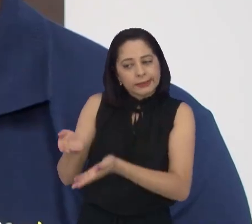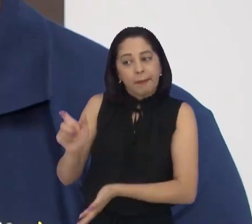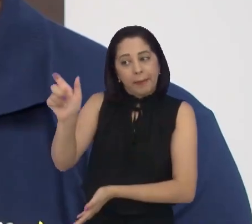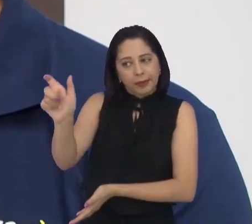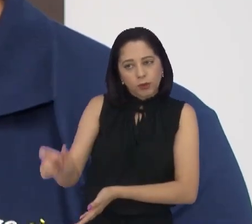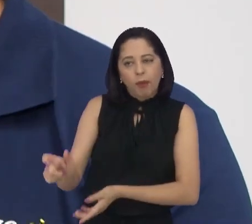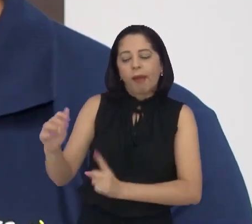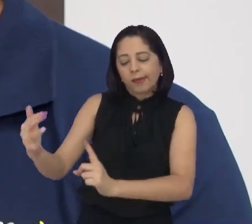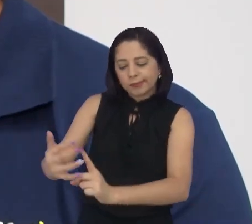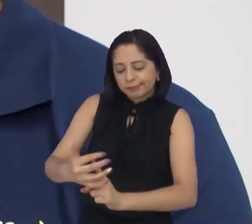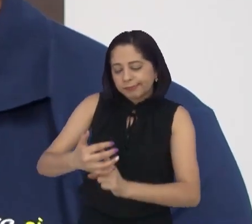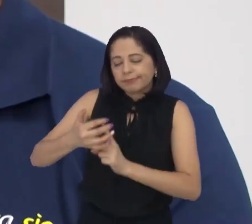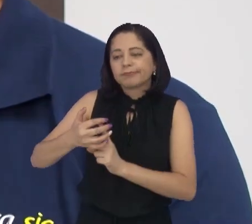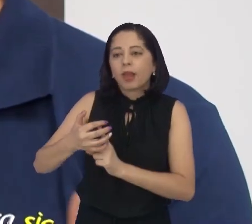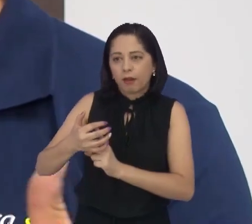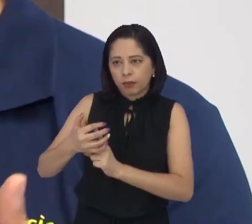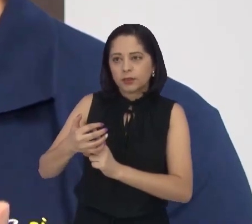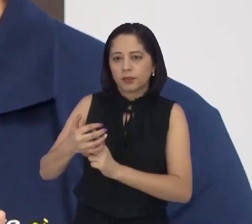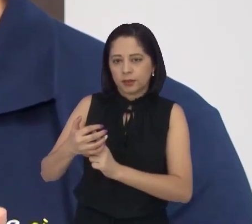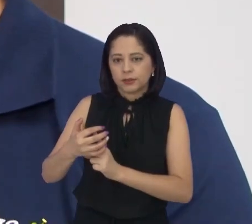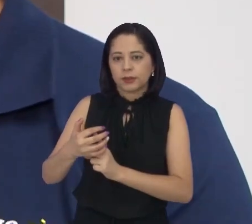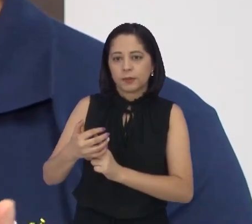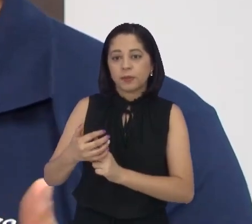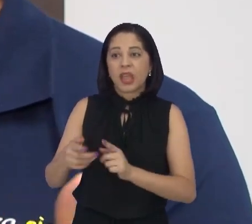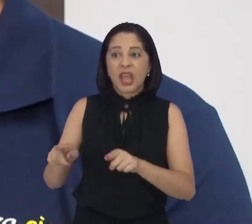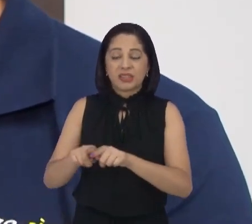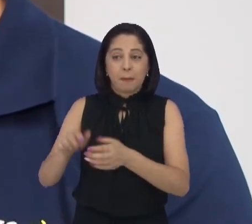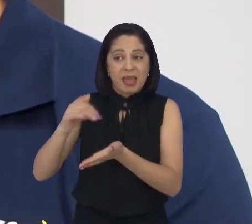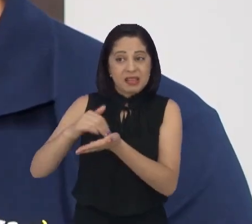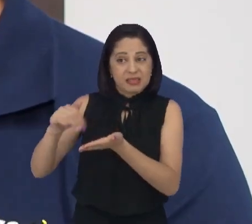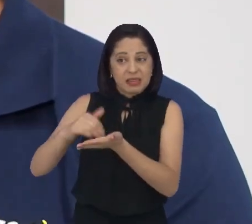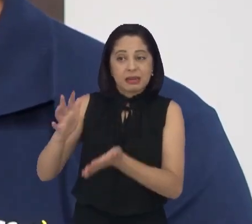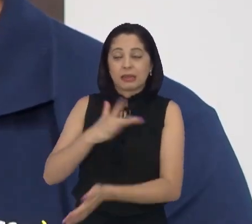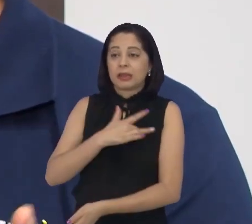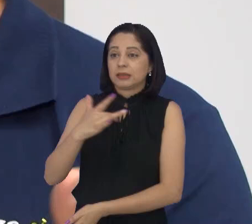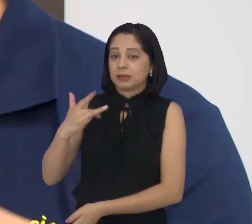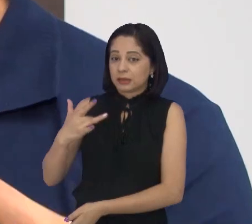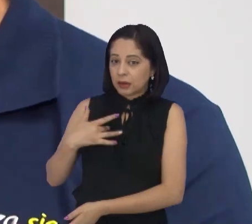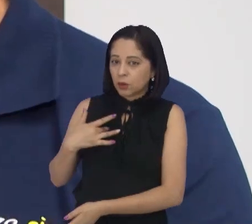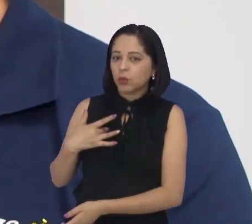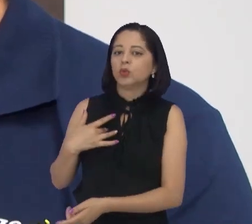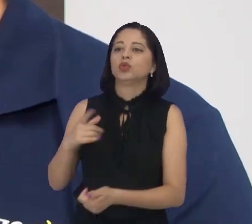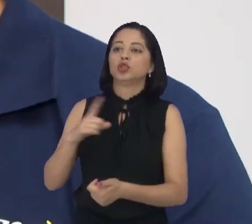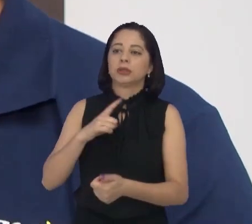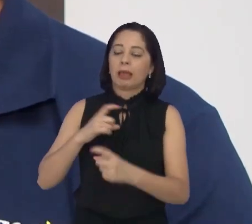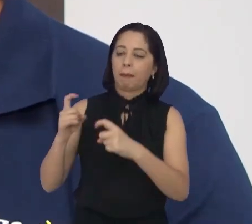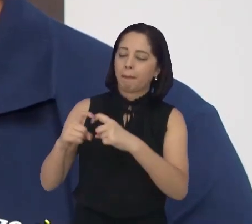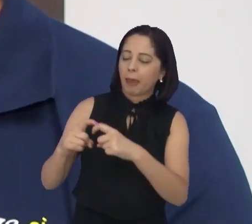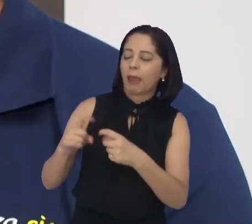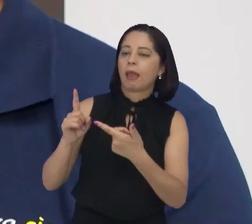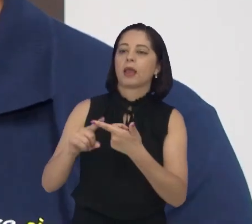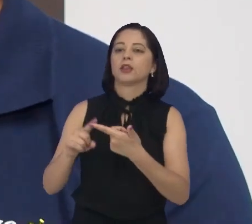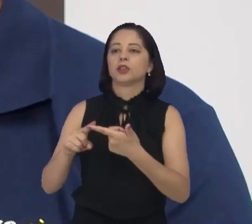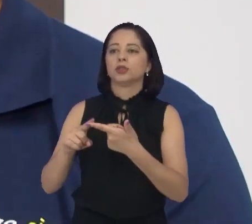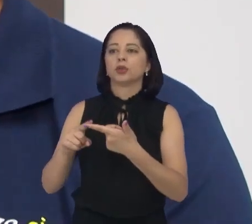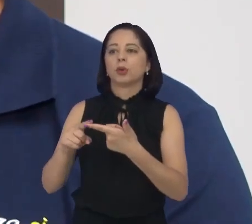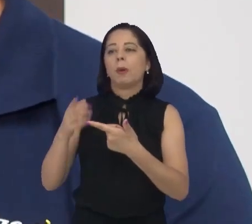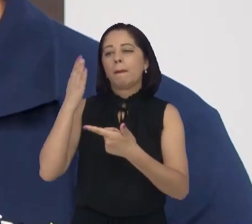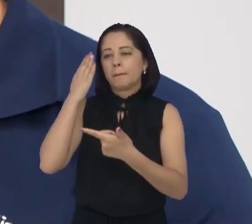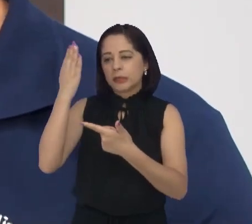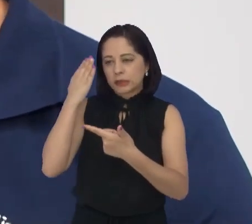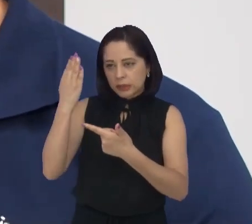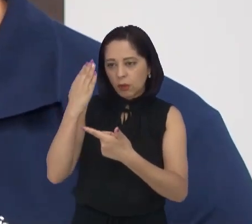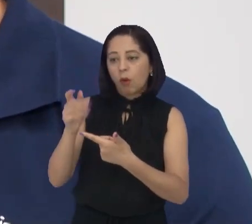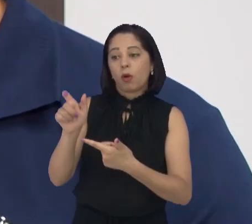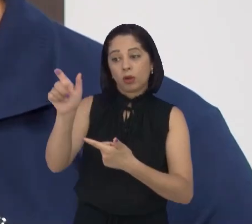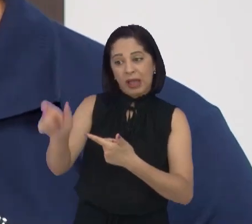bem acolhida, assistida, muitas vezes também com a Secretaria de Saúde, que vai envolver ali médicos, né, a área de saúde para aquela